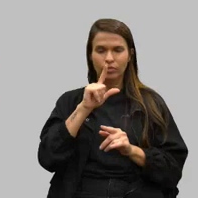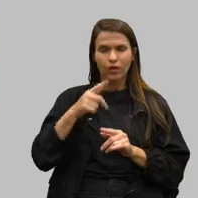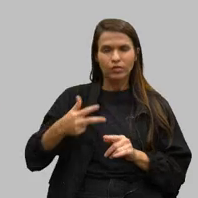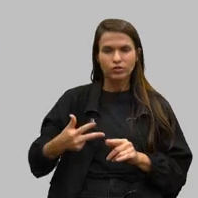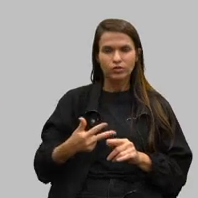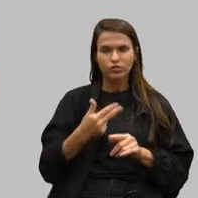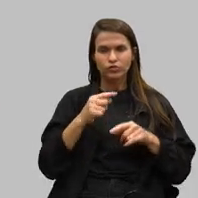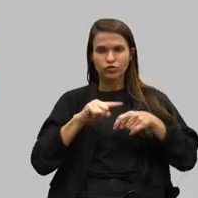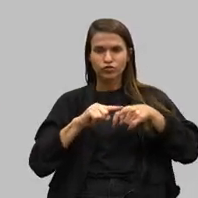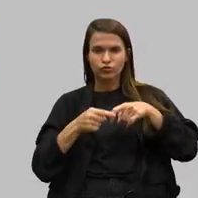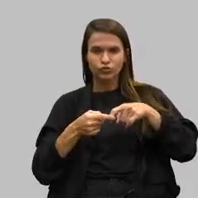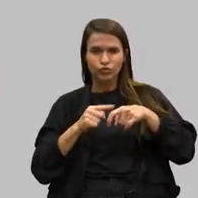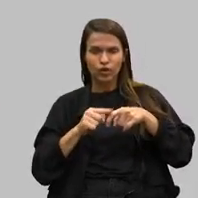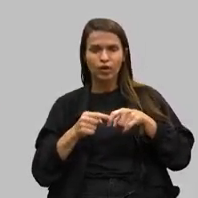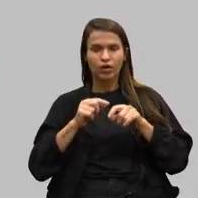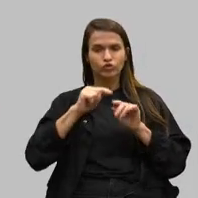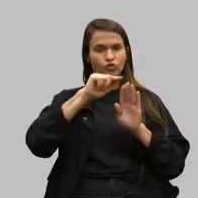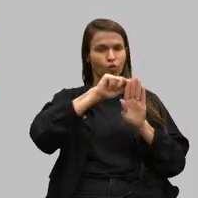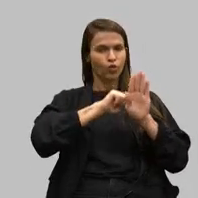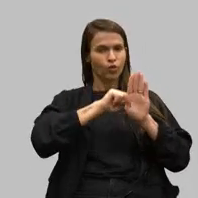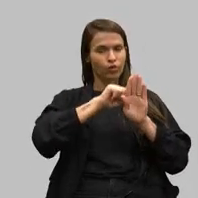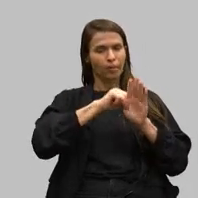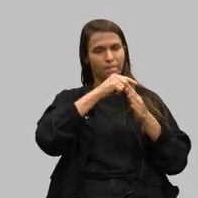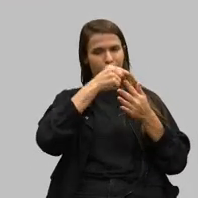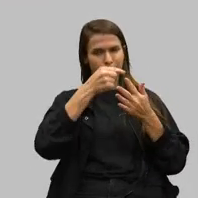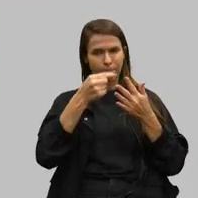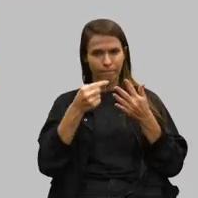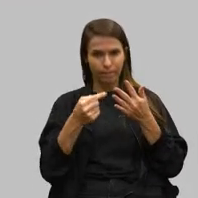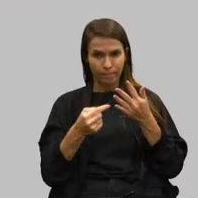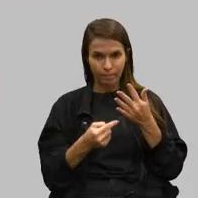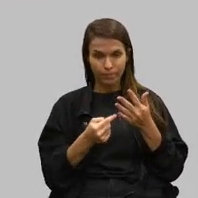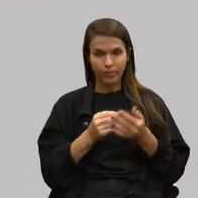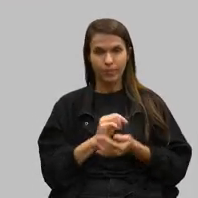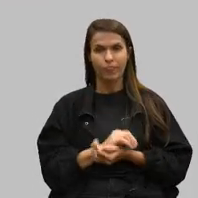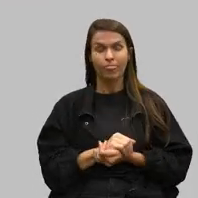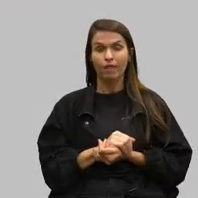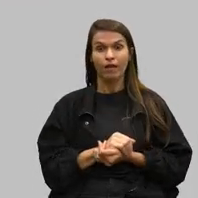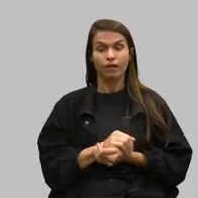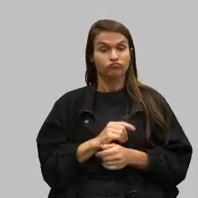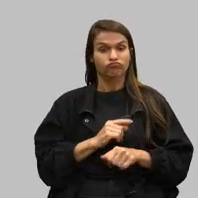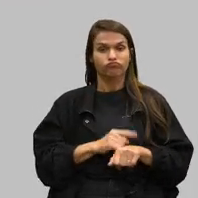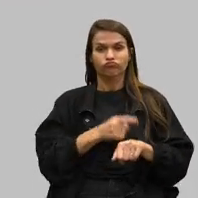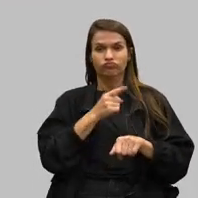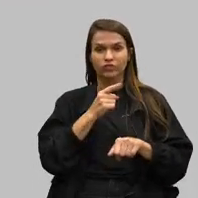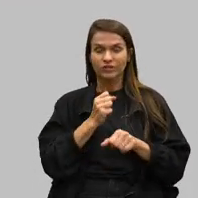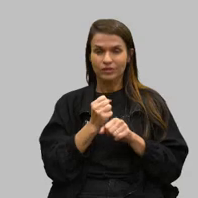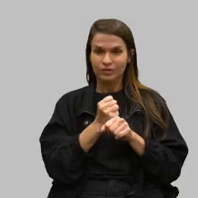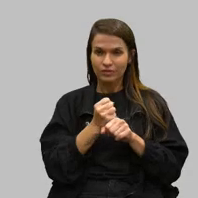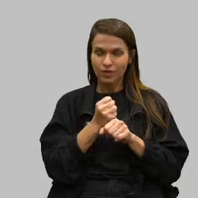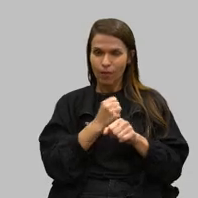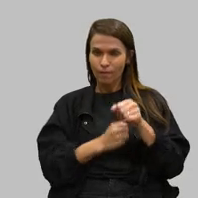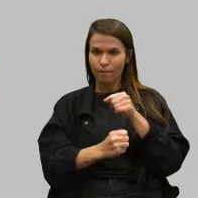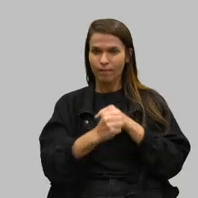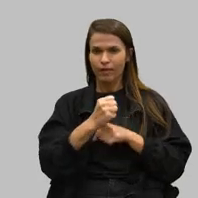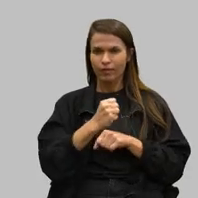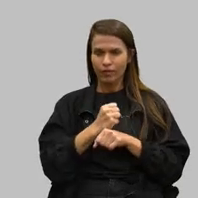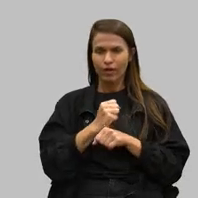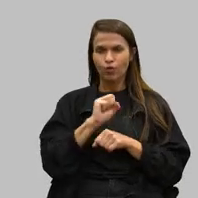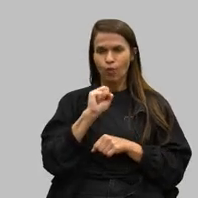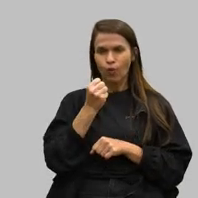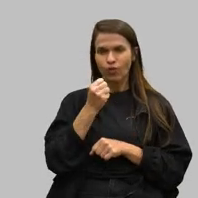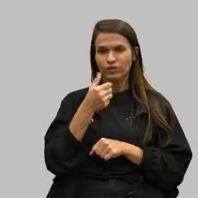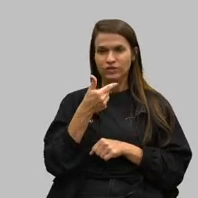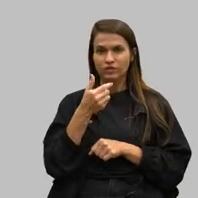de coluna, e tantas coisas aí, e de repente, só esse ano passado, 820